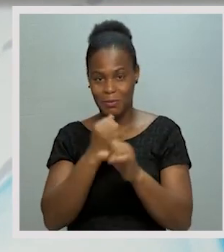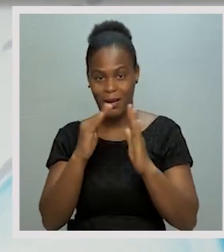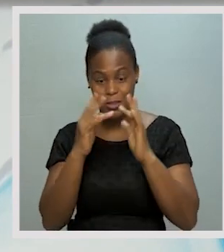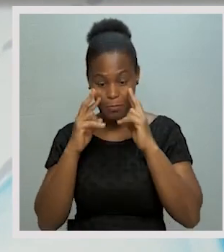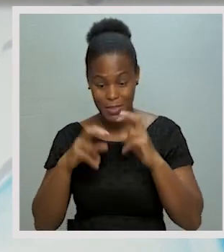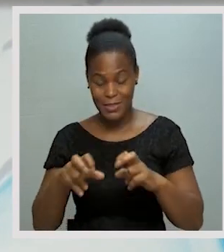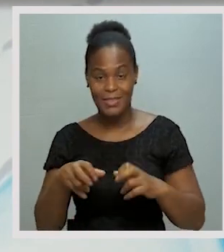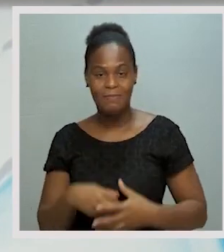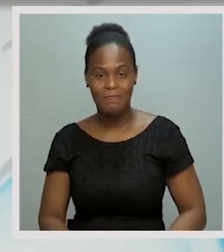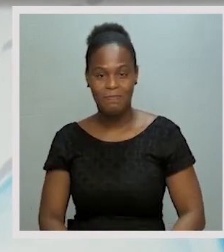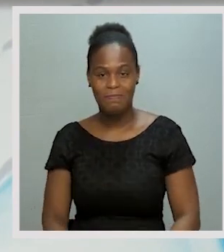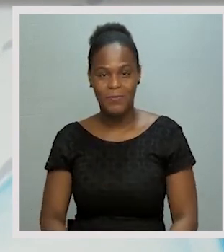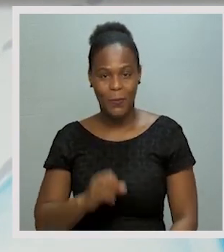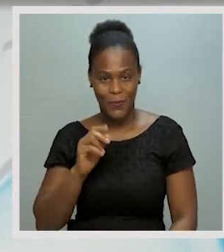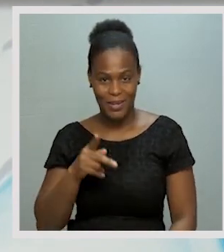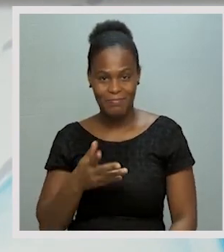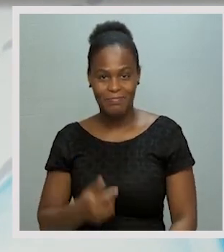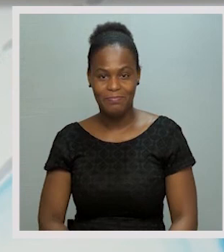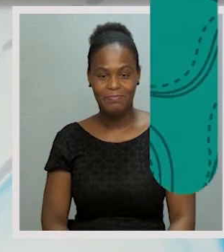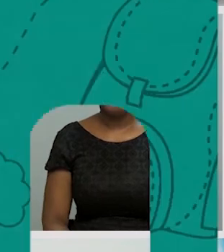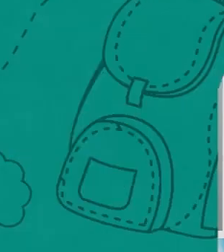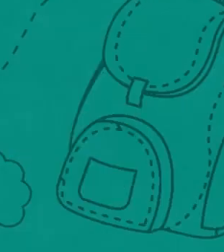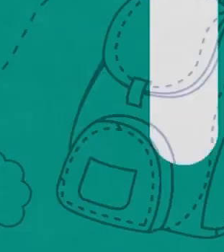nessa pesquisa. Tá bem?